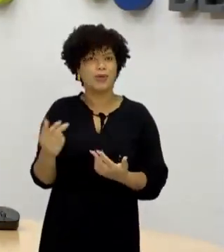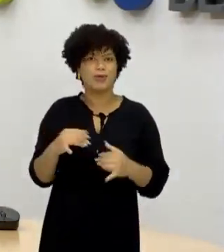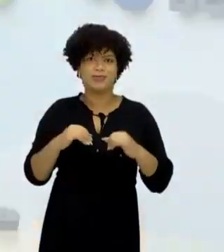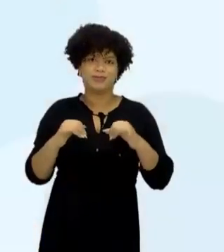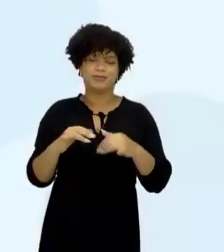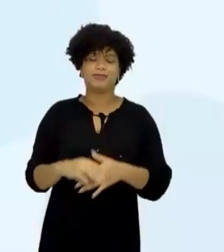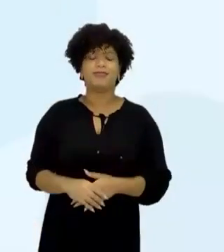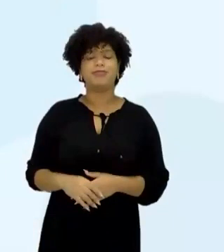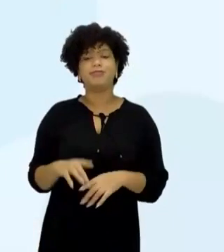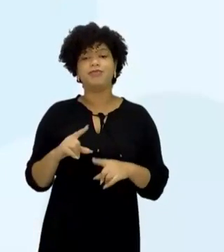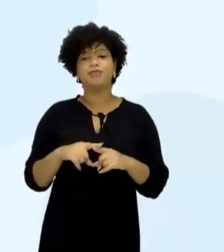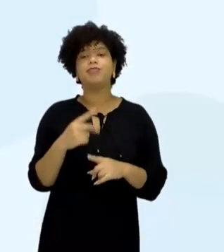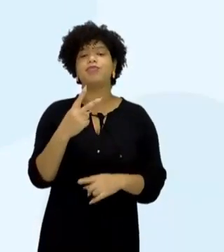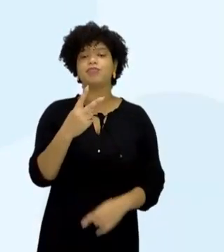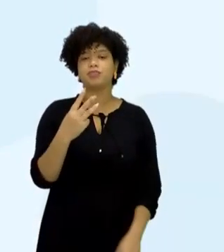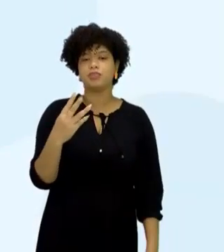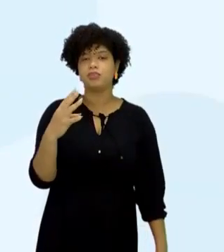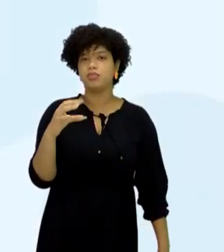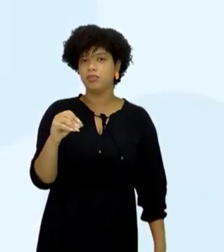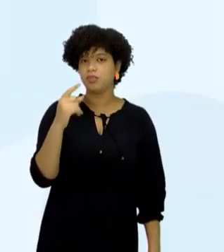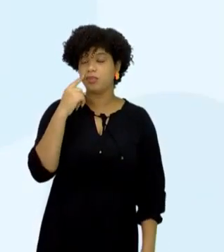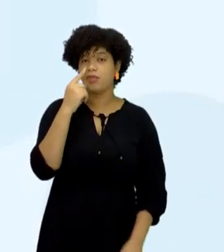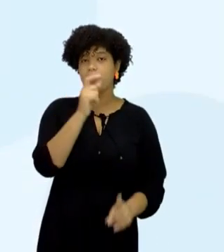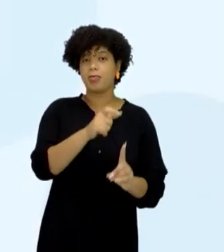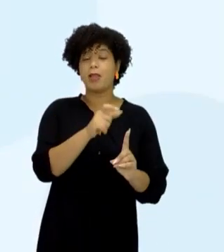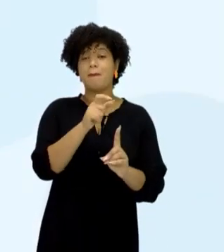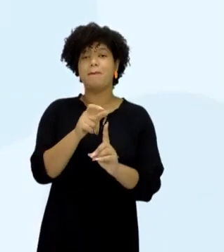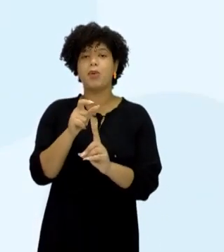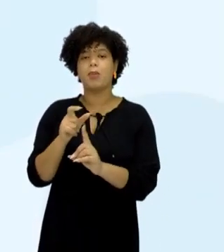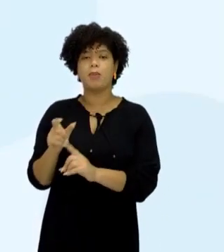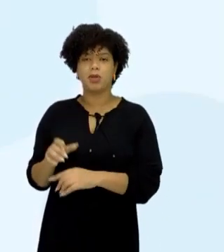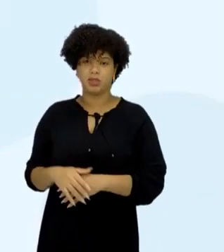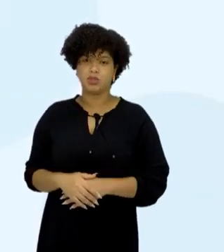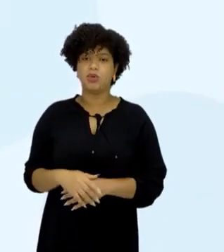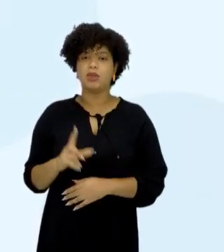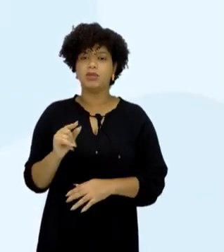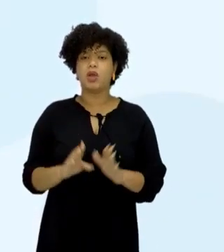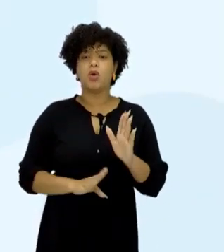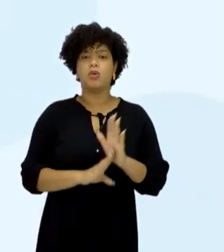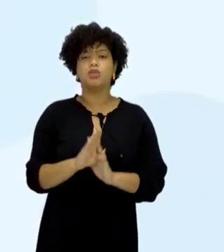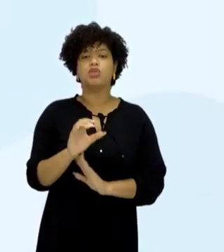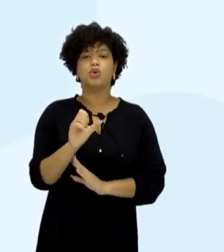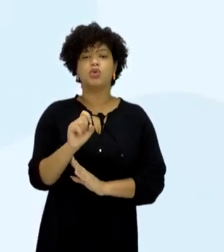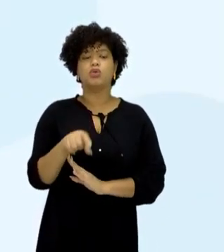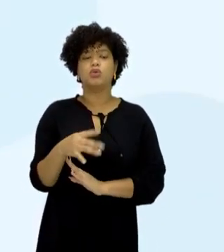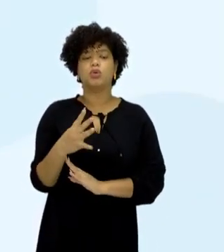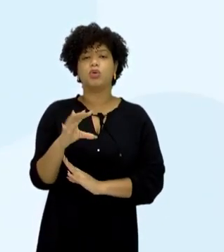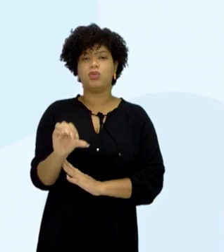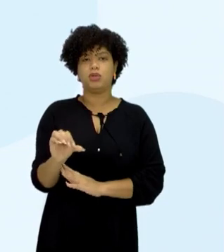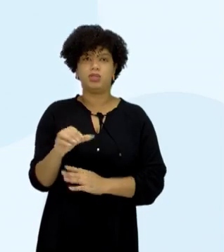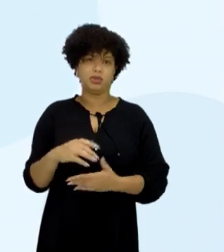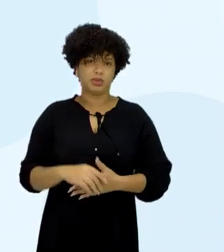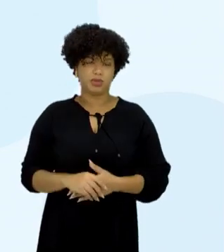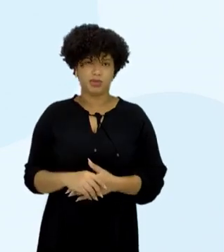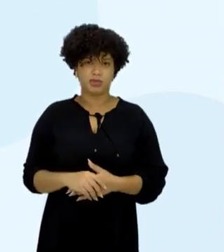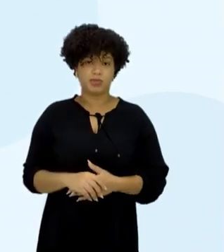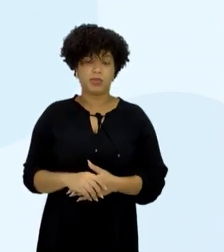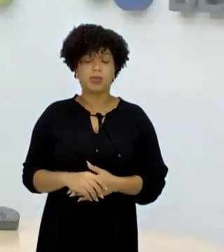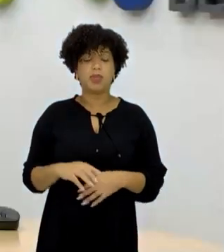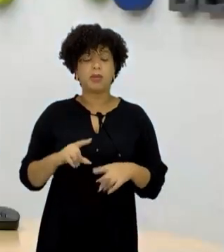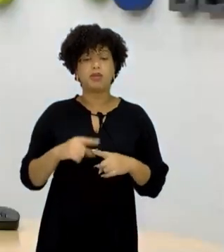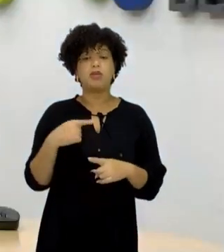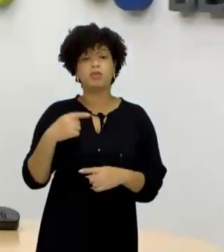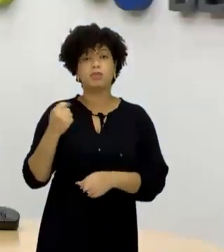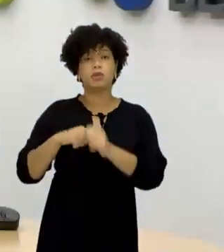230 unidades habitantes por ano, um aumento de 8,49. E isso nós estamos falando, na realidade,